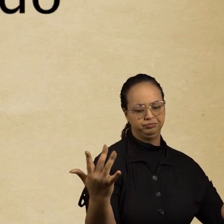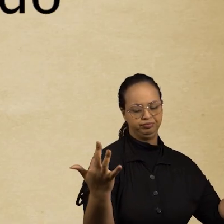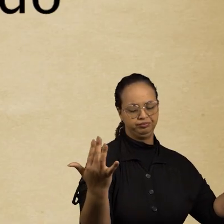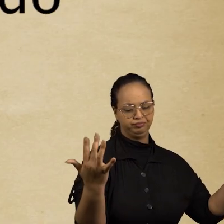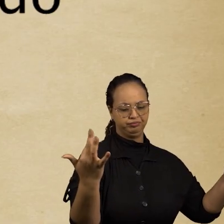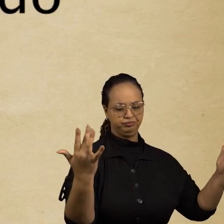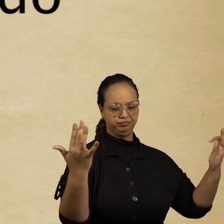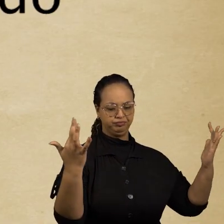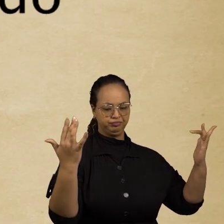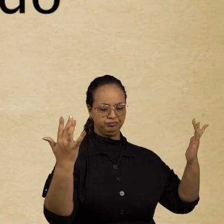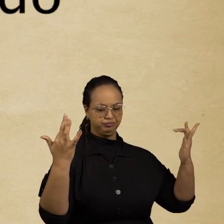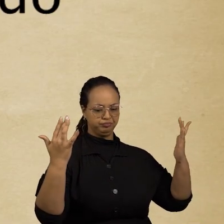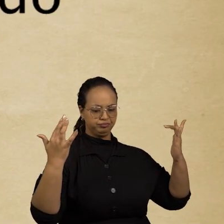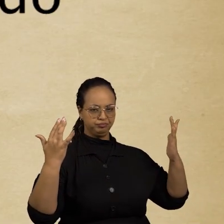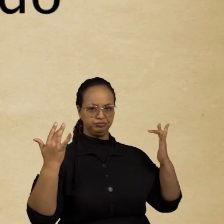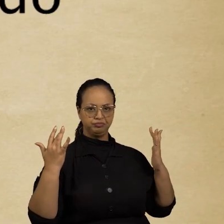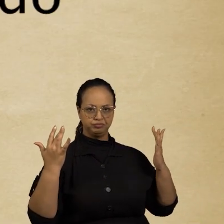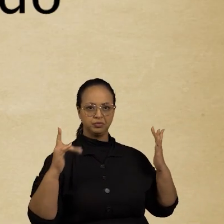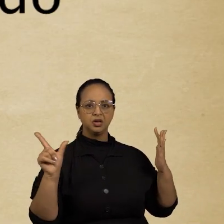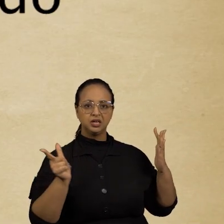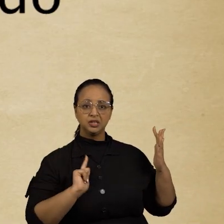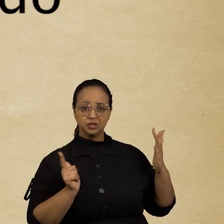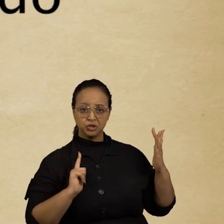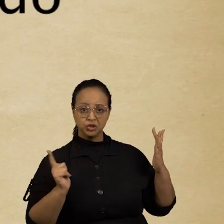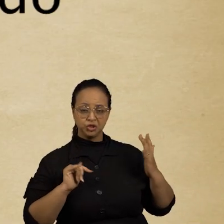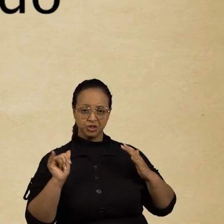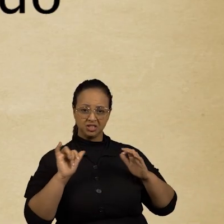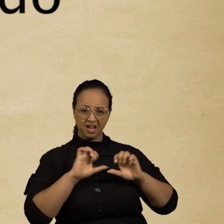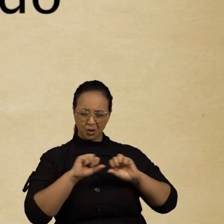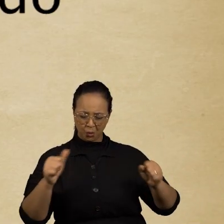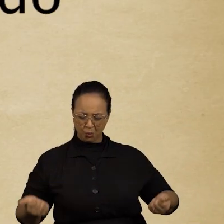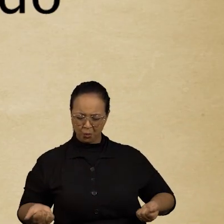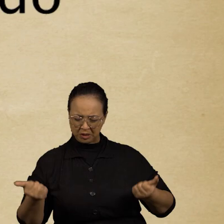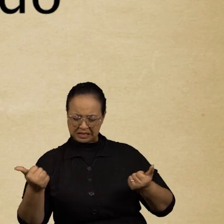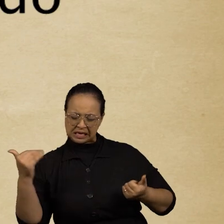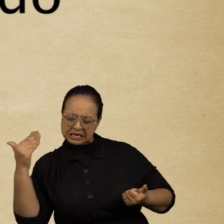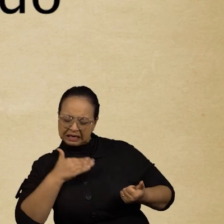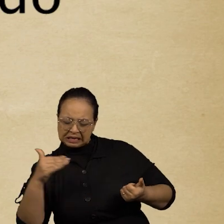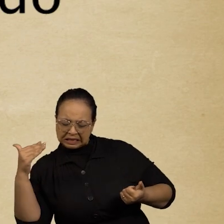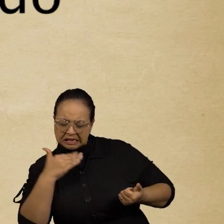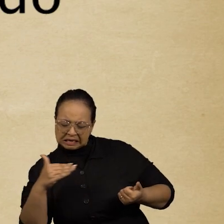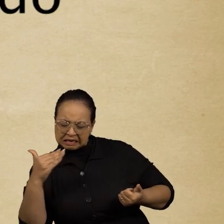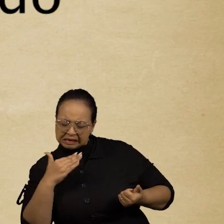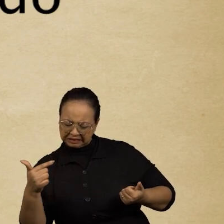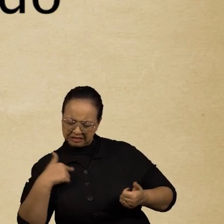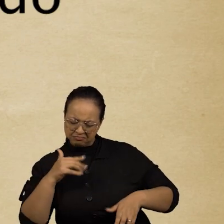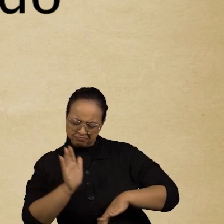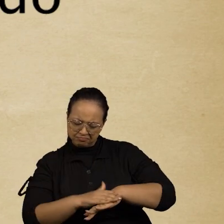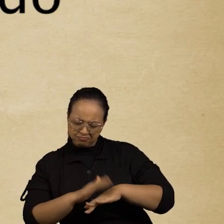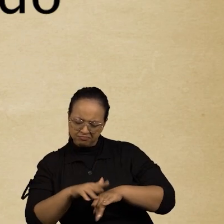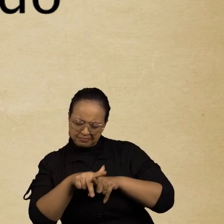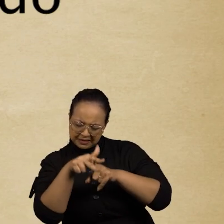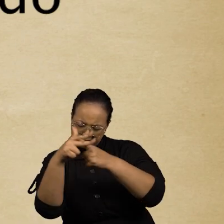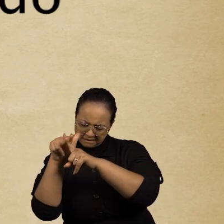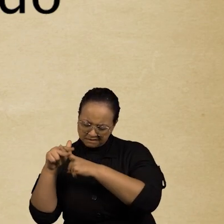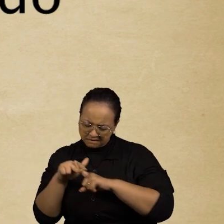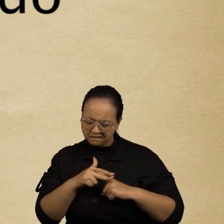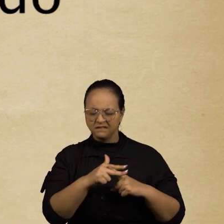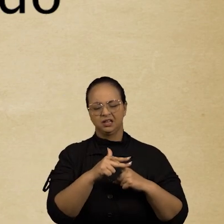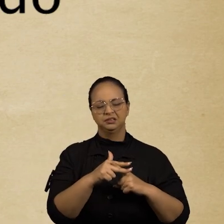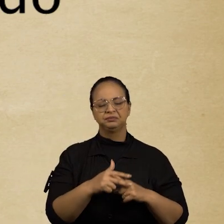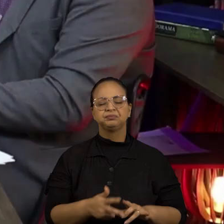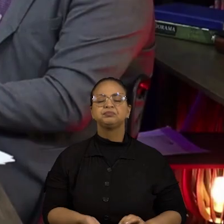o povo se chegou a ele e restaurou o altar do Senhor que estava quebrado. Então aqui